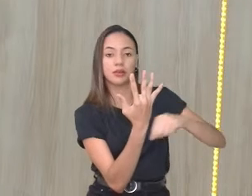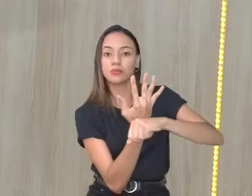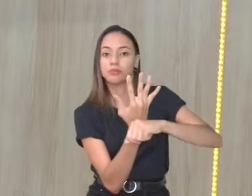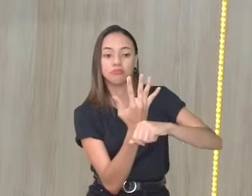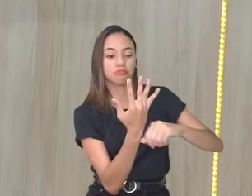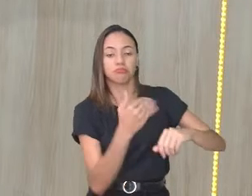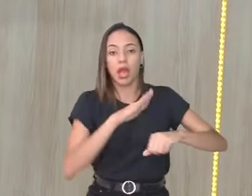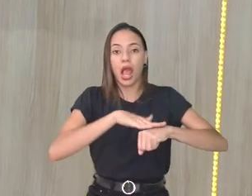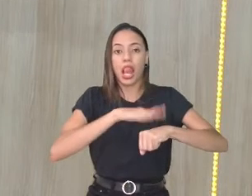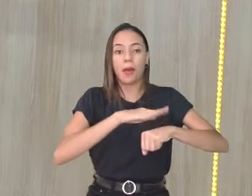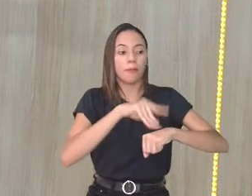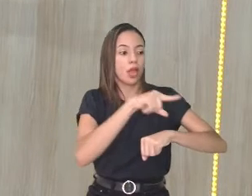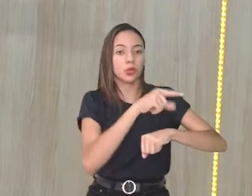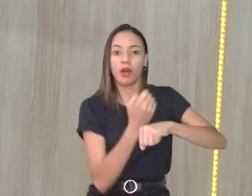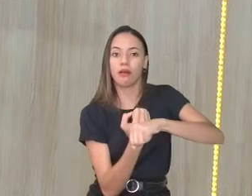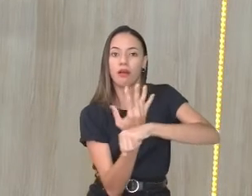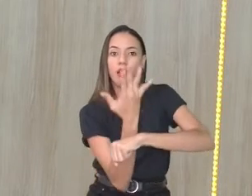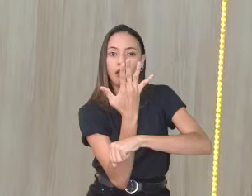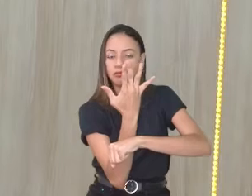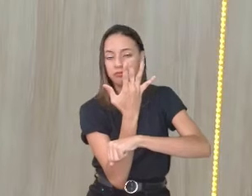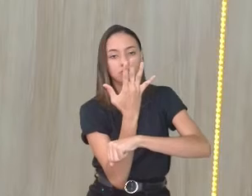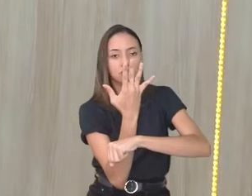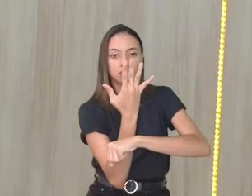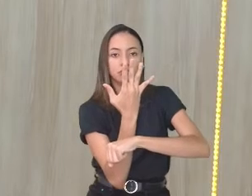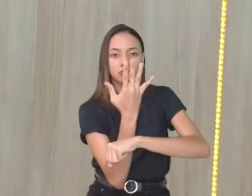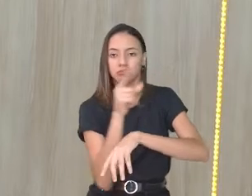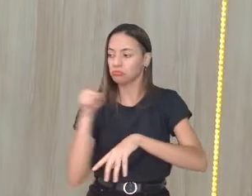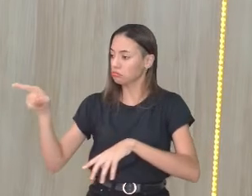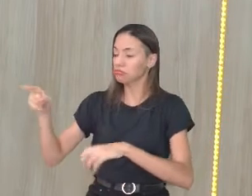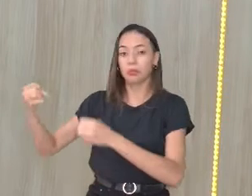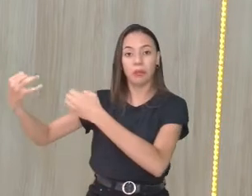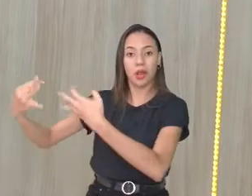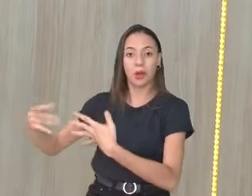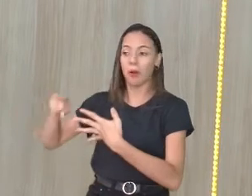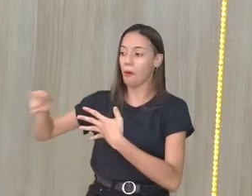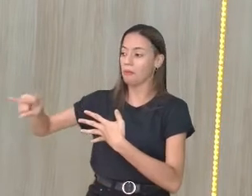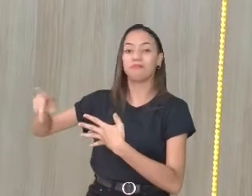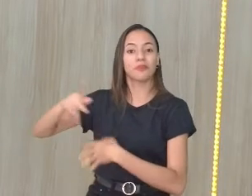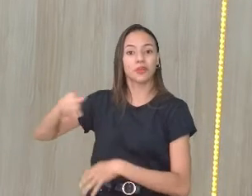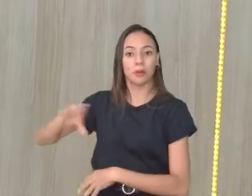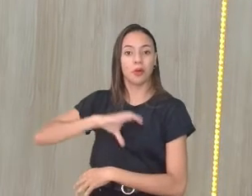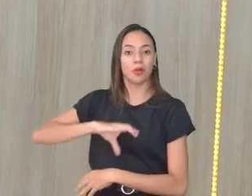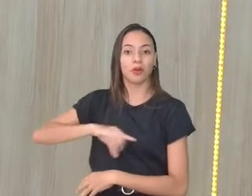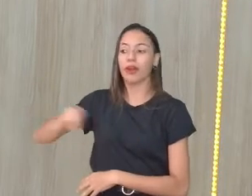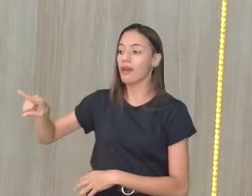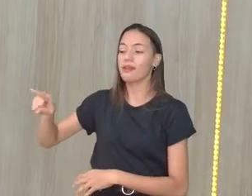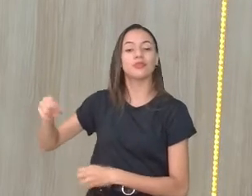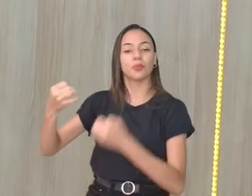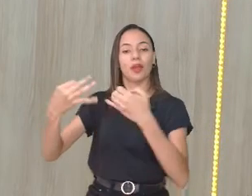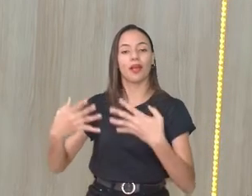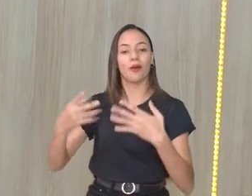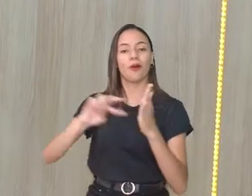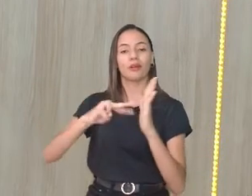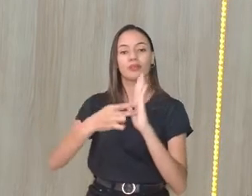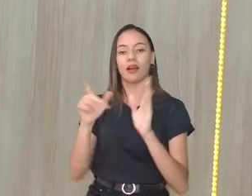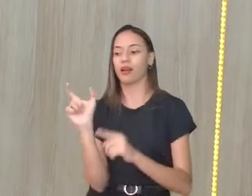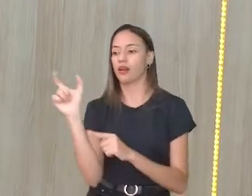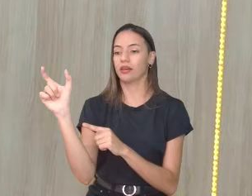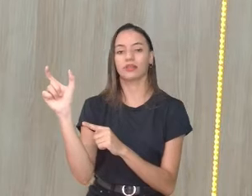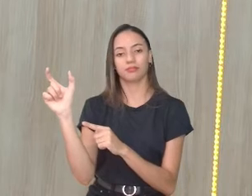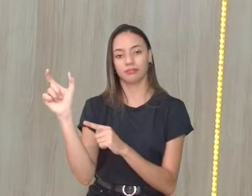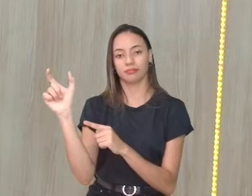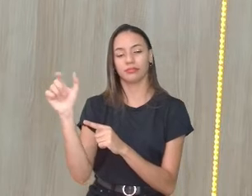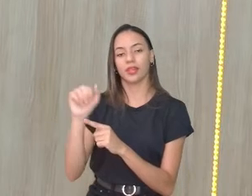né, detentora aí da língua portuguesa, já explicou pra gente, Nada né? como um prefixo. Alto, né, professora? É. Autofecundação, gente.